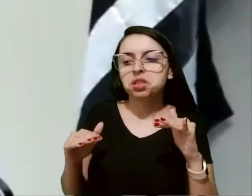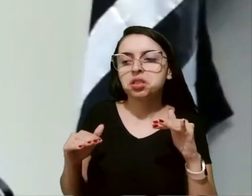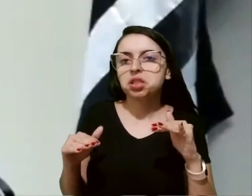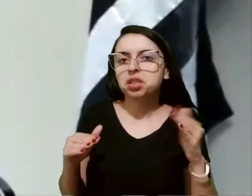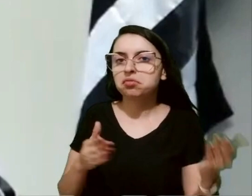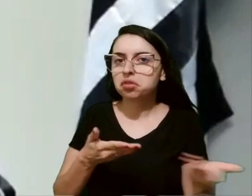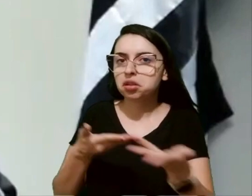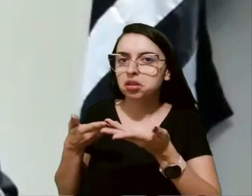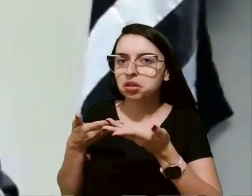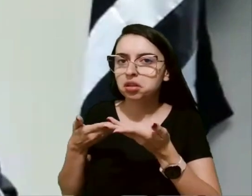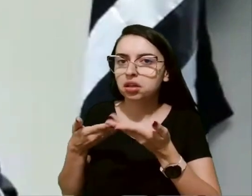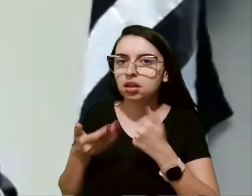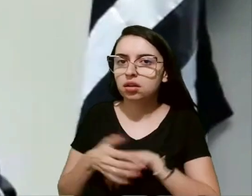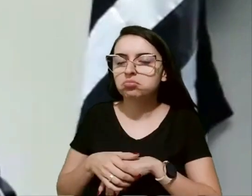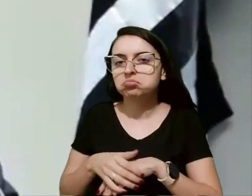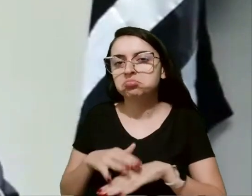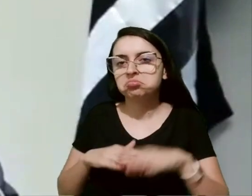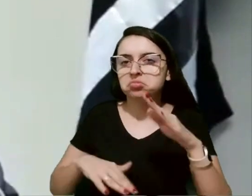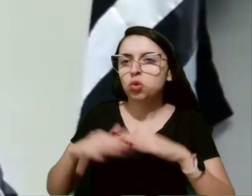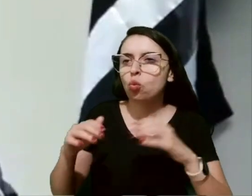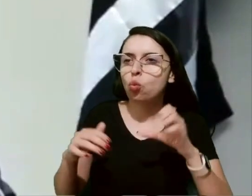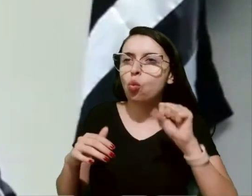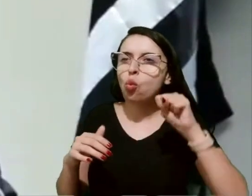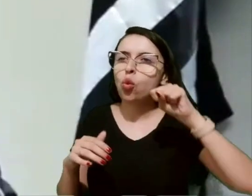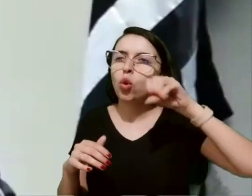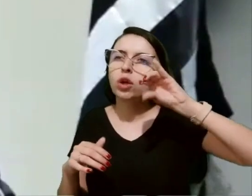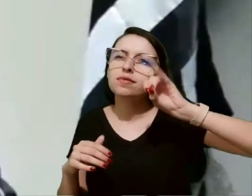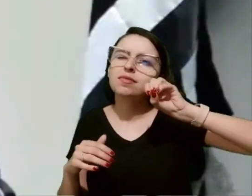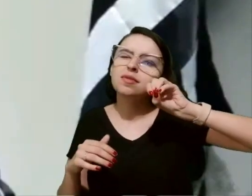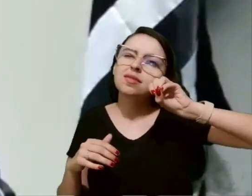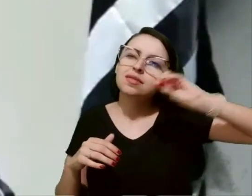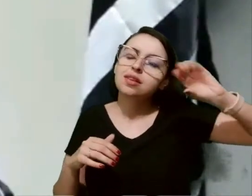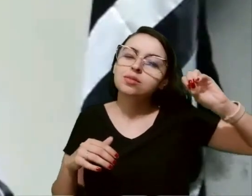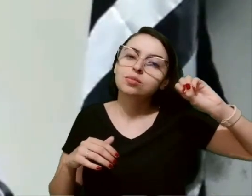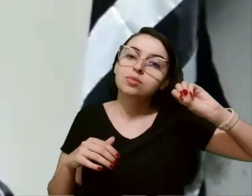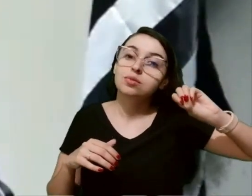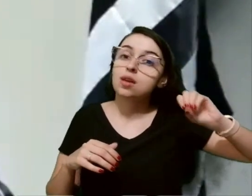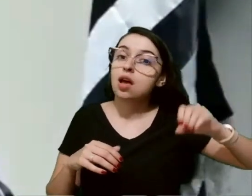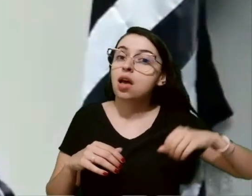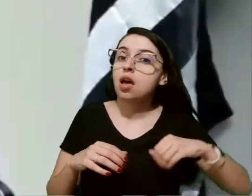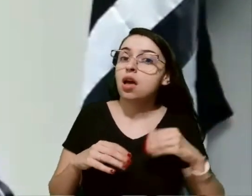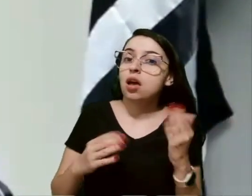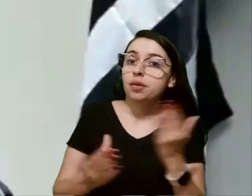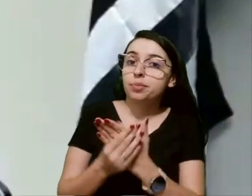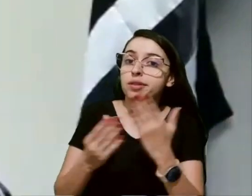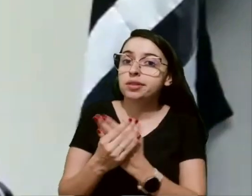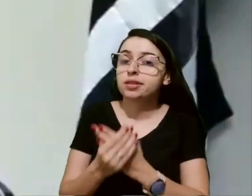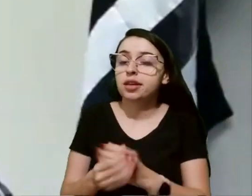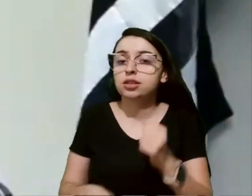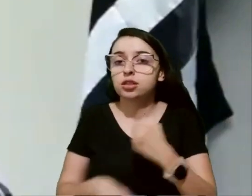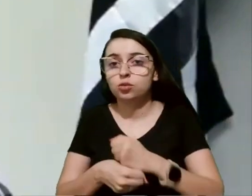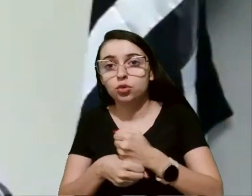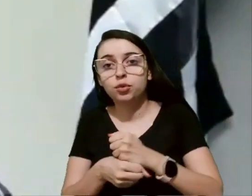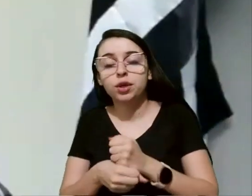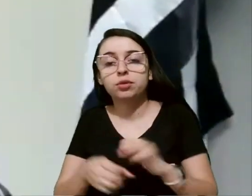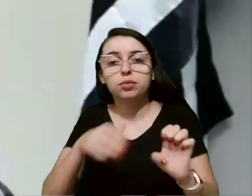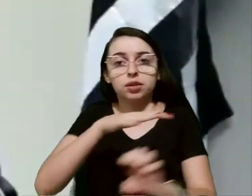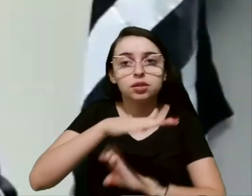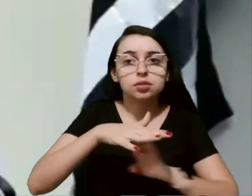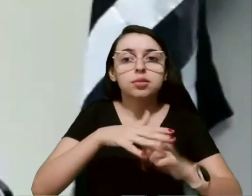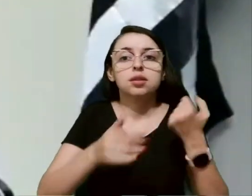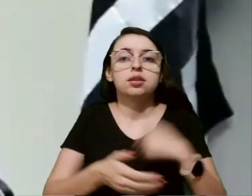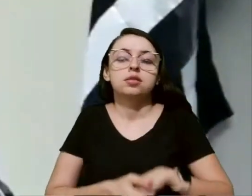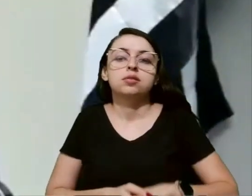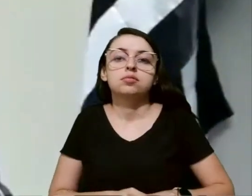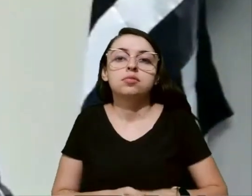vai entrar alguma coisa em torno de 800 casos por ano de empresarial em cada vara. Só